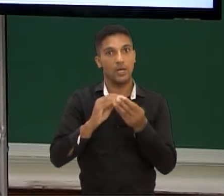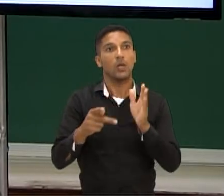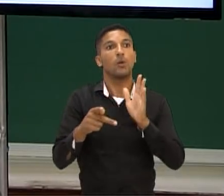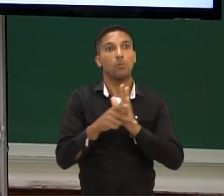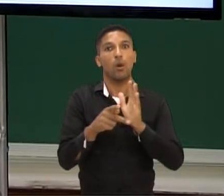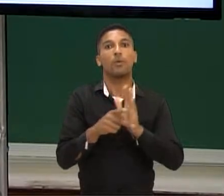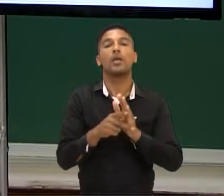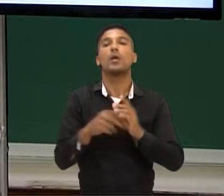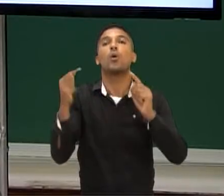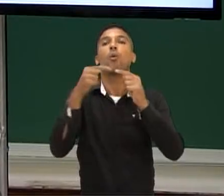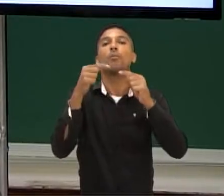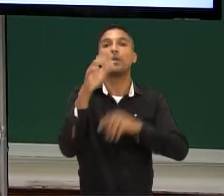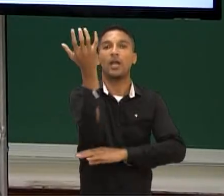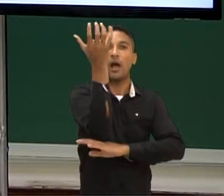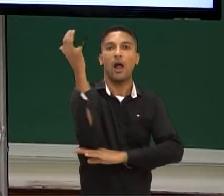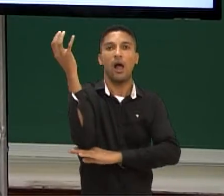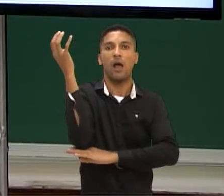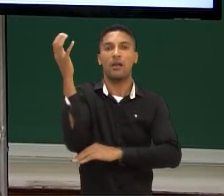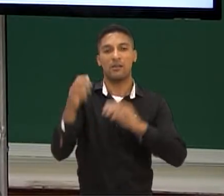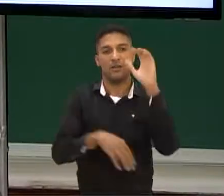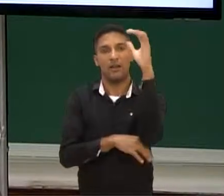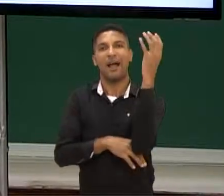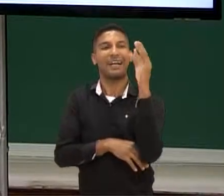de vegetação associados a ela.